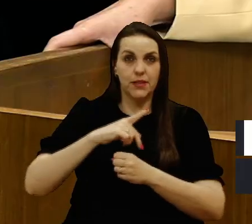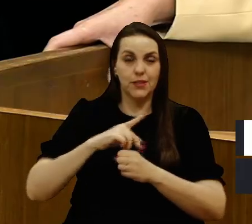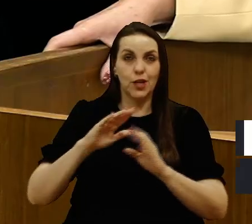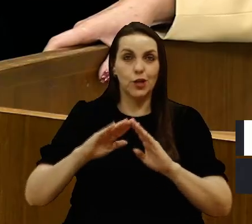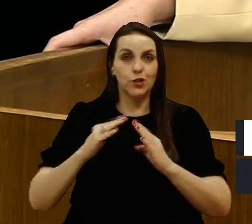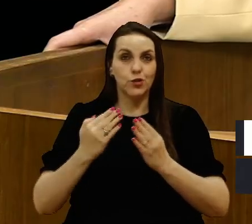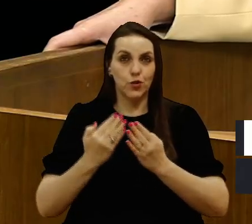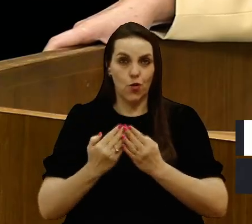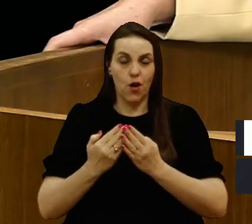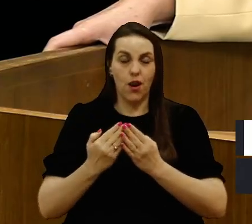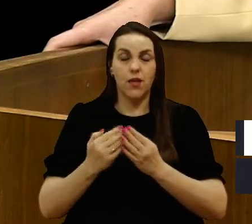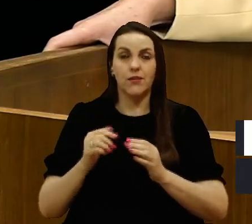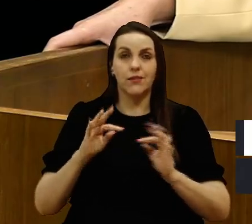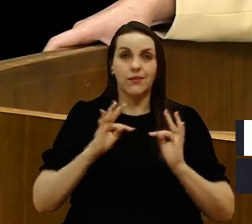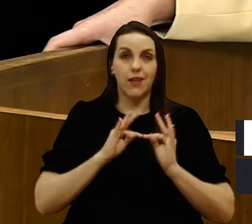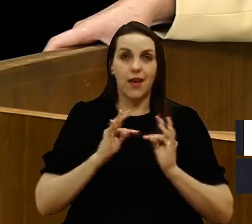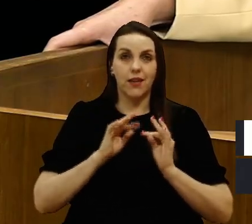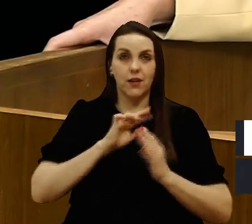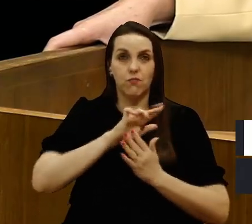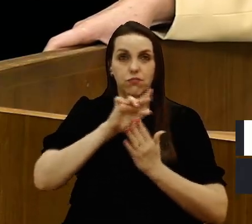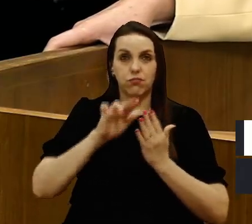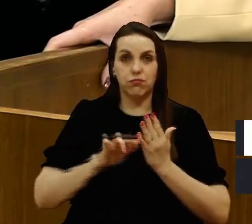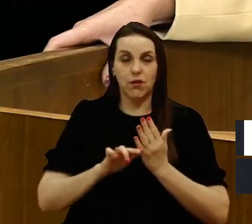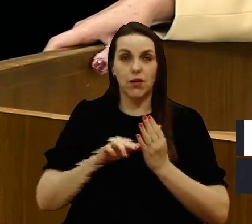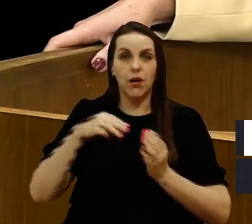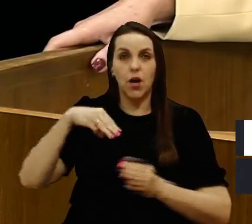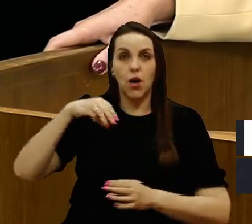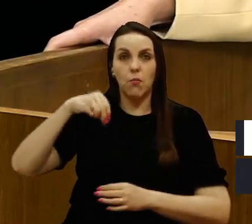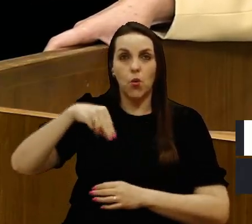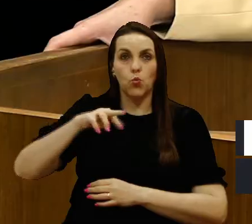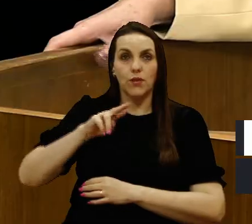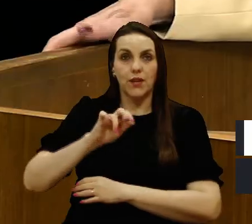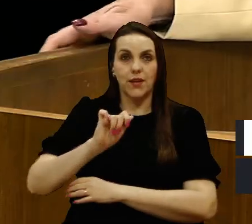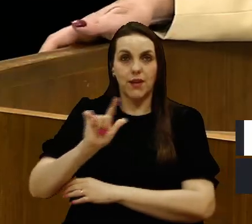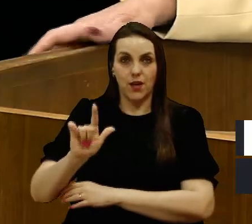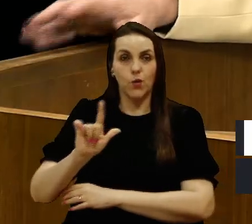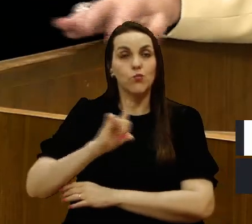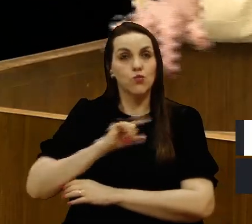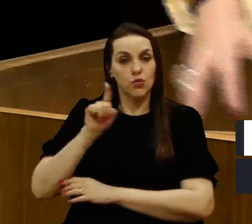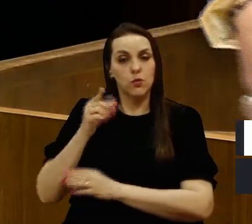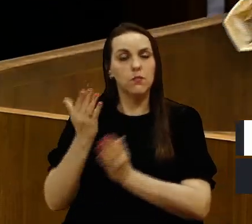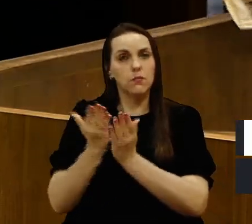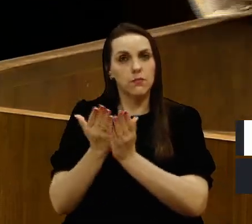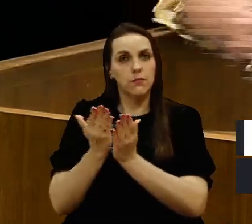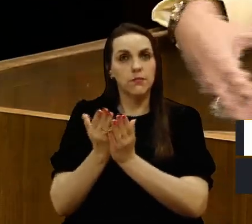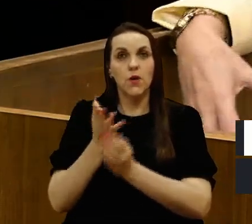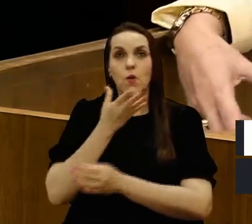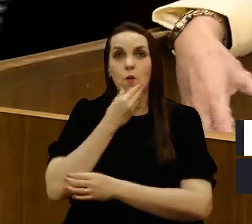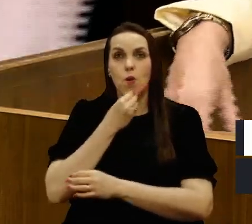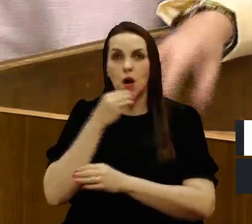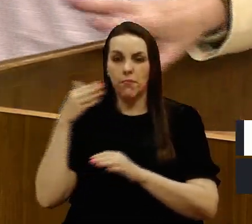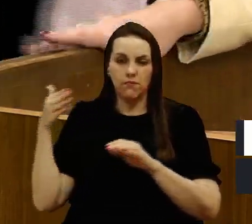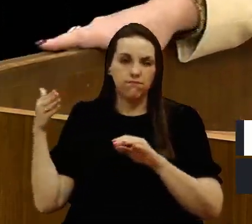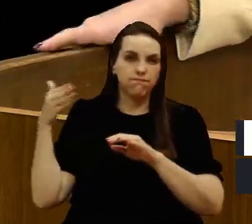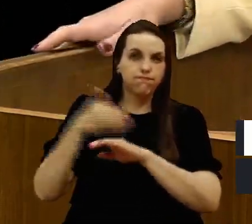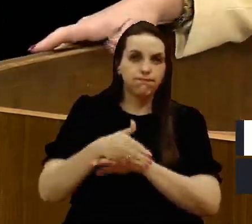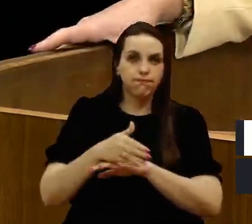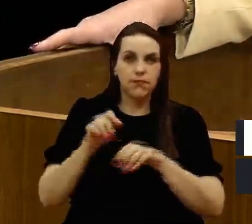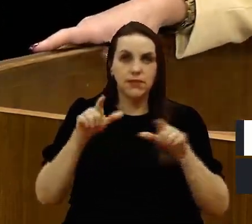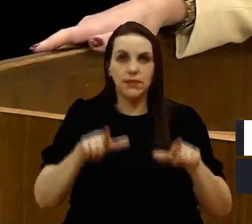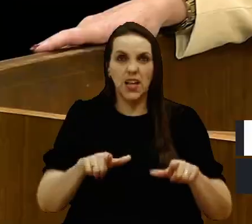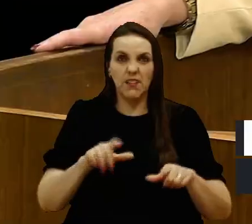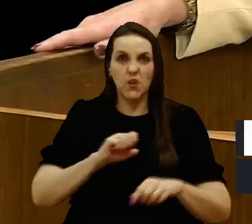de Montreal, estava tendo uma aula lá, e um homem invadiu a sala dizendo